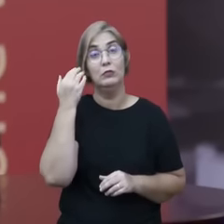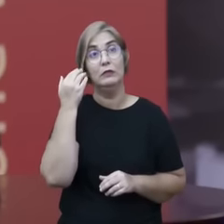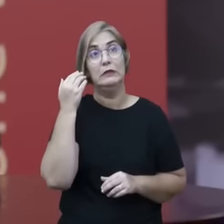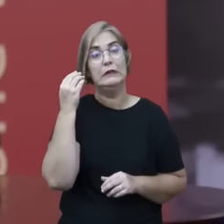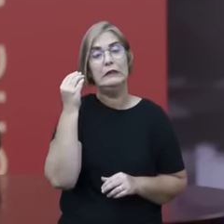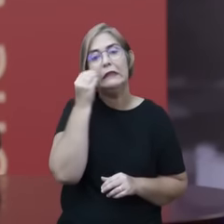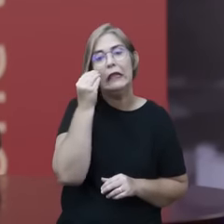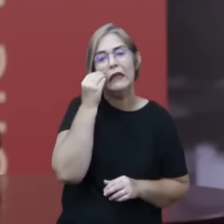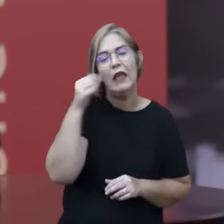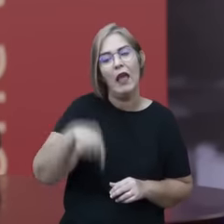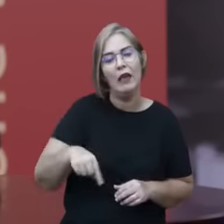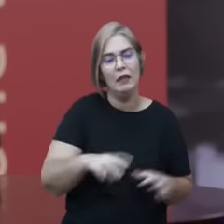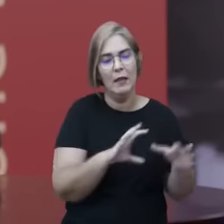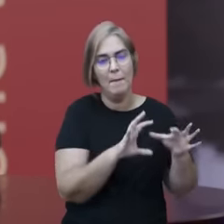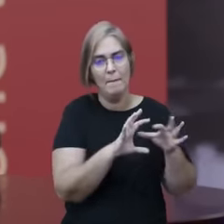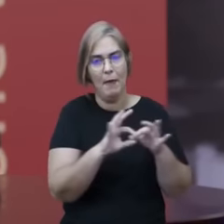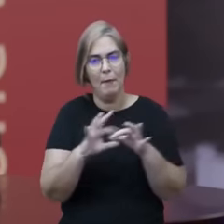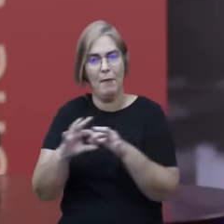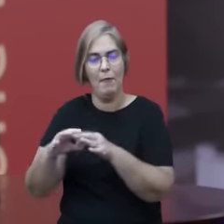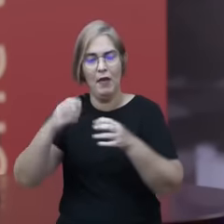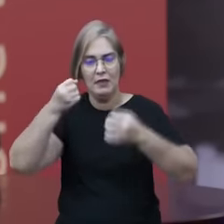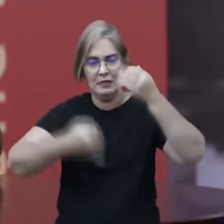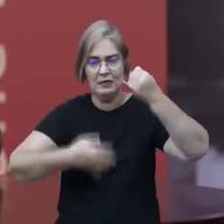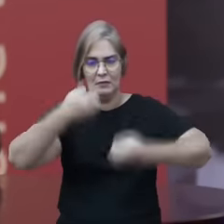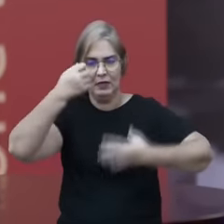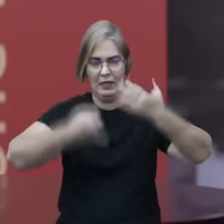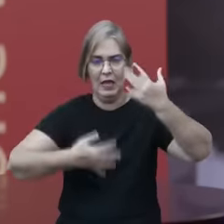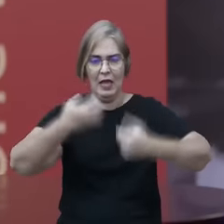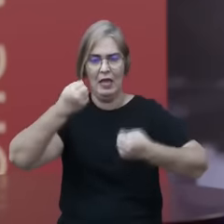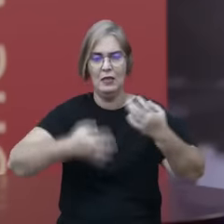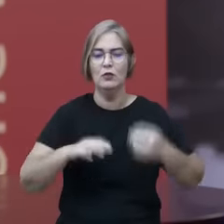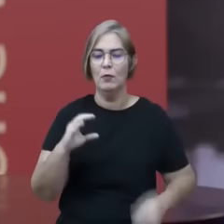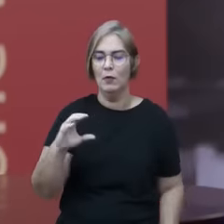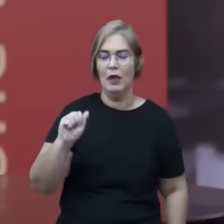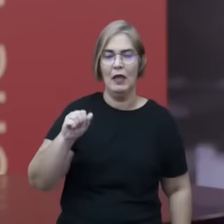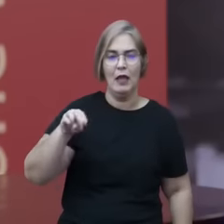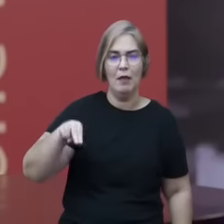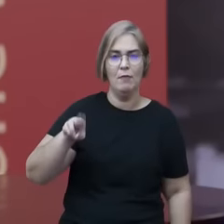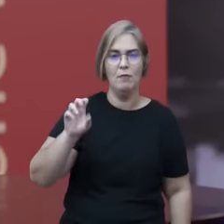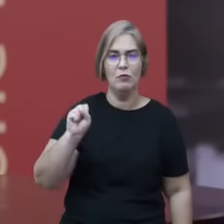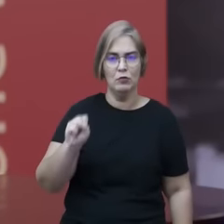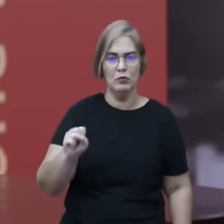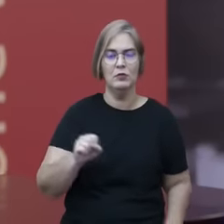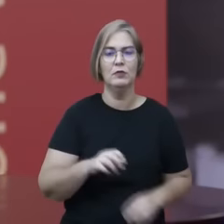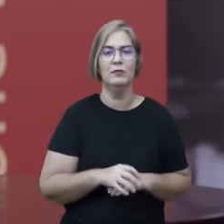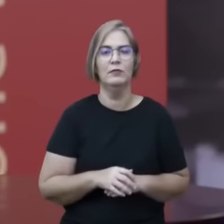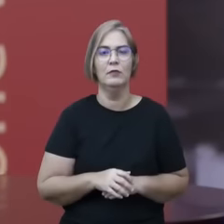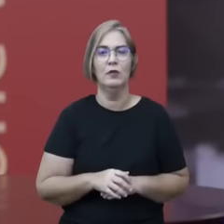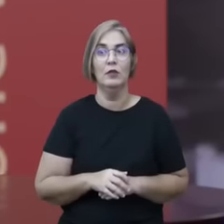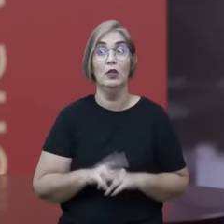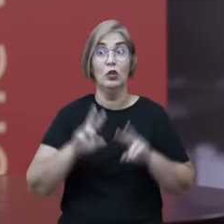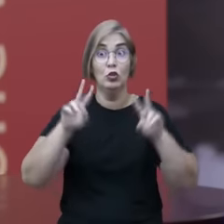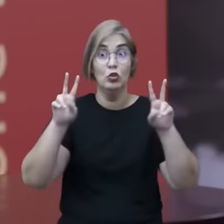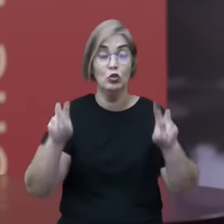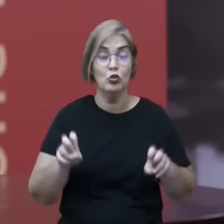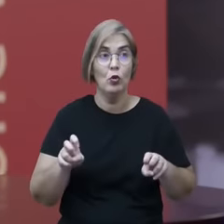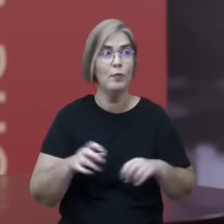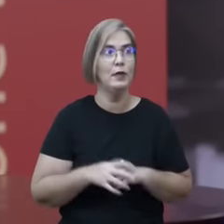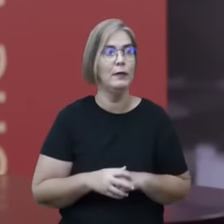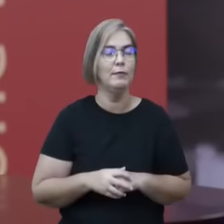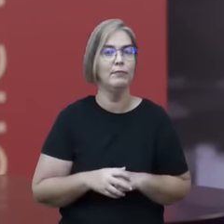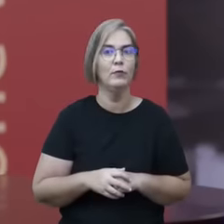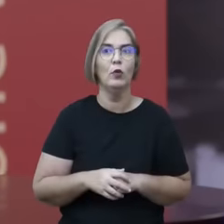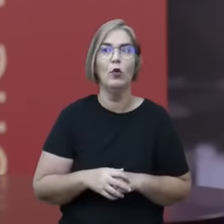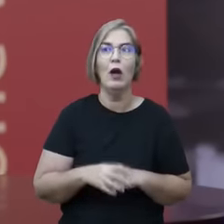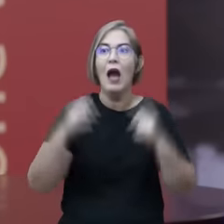relacionando a o Cami com eh o o mundo grego, a tragédia, sobretudo a perspectiva